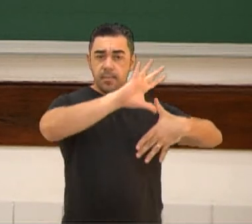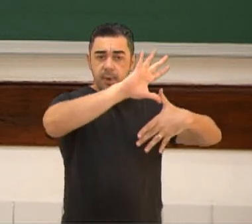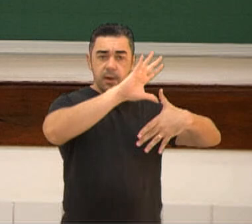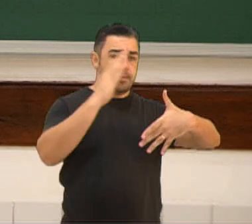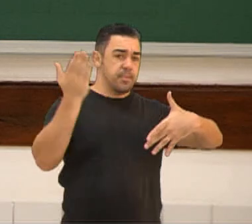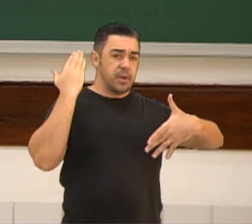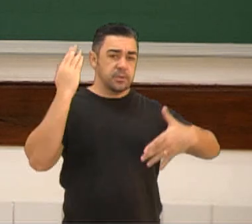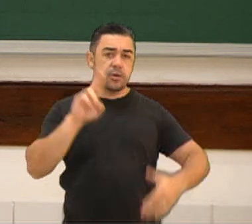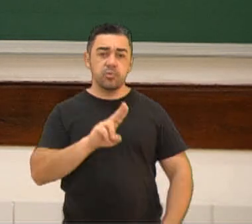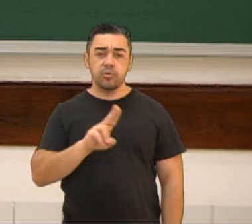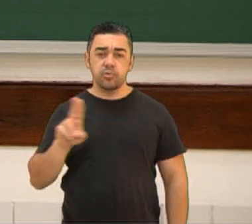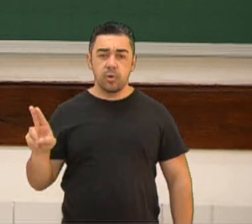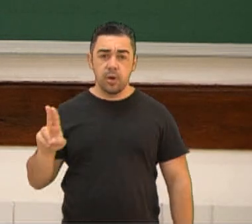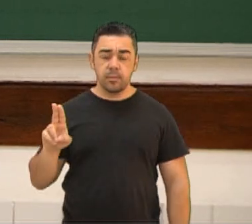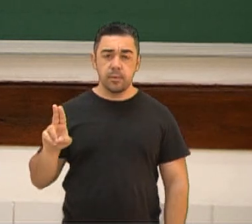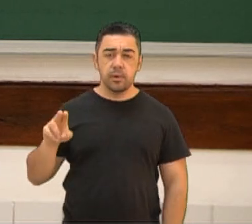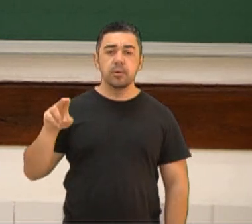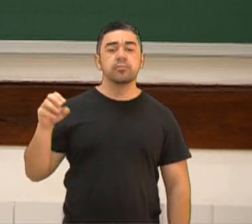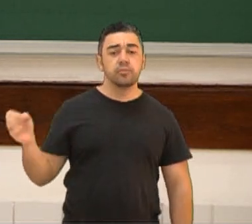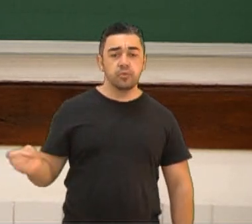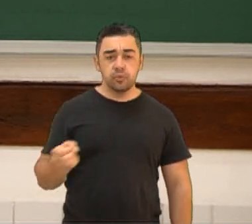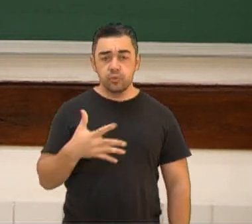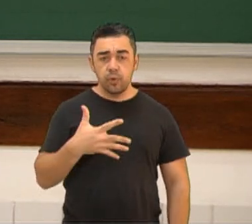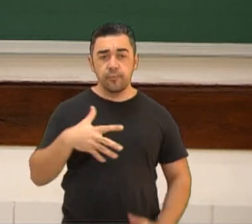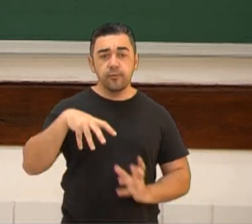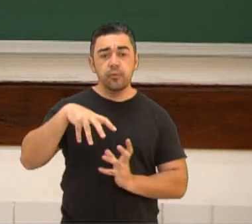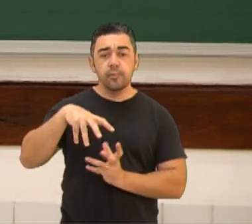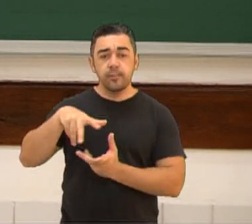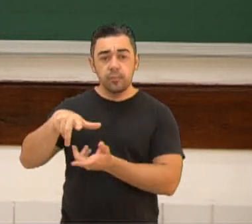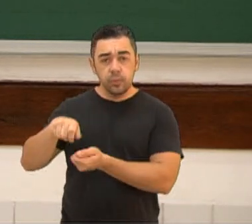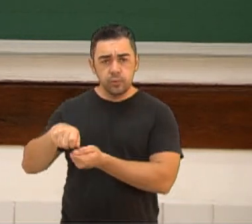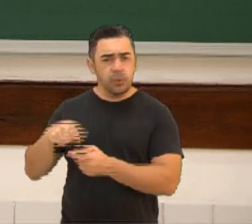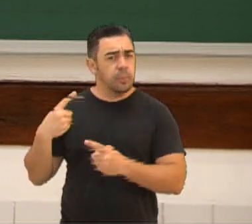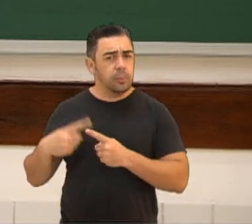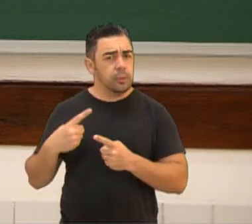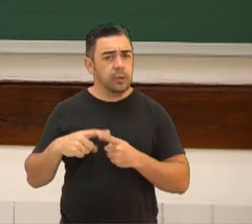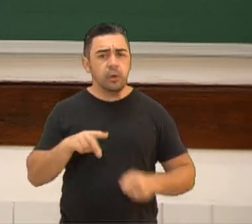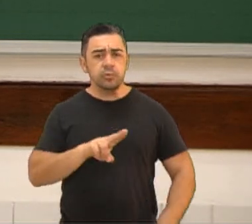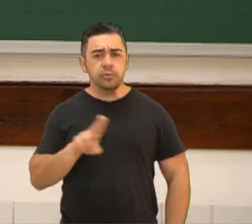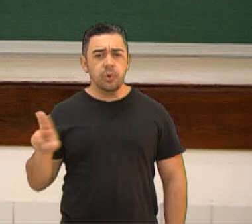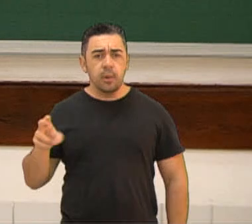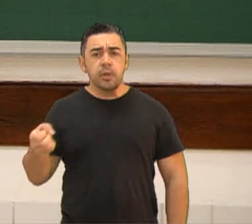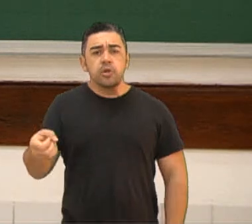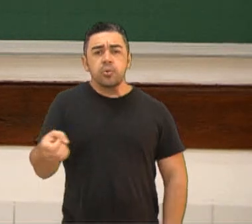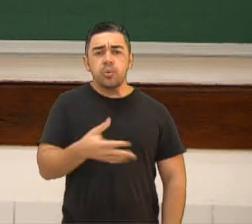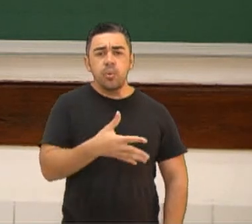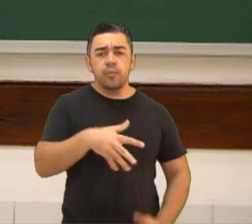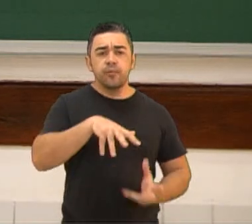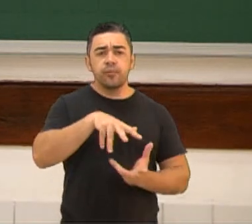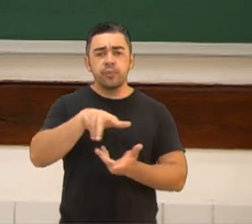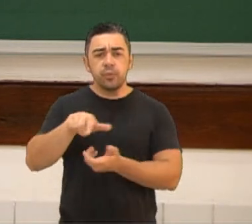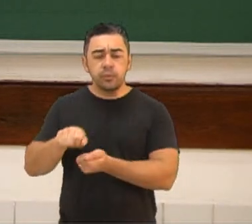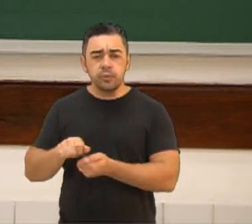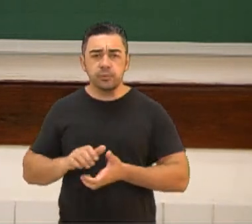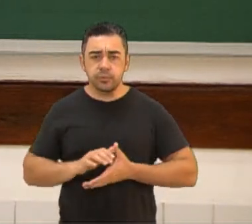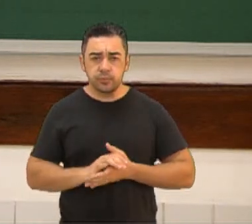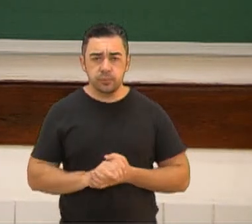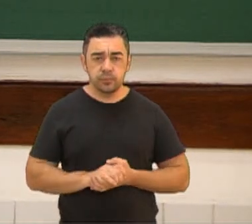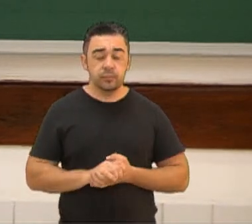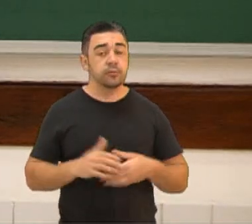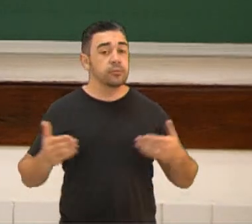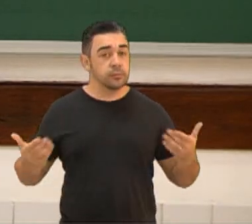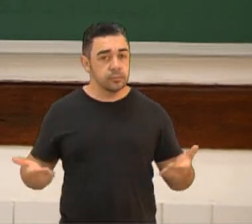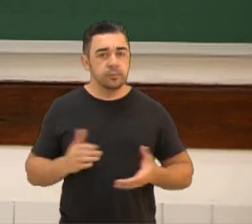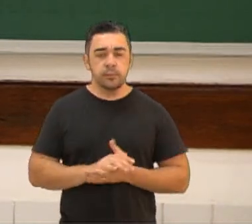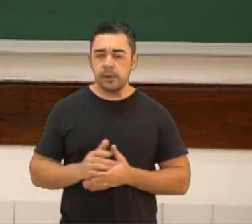de Novo Mundo. E a gente vai descobrir por que ela foi chamada de Novo Mundo. Vamos lá?